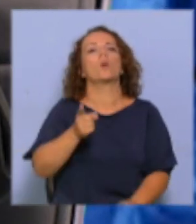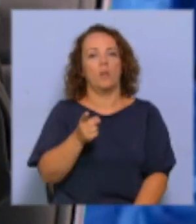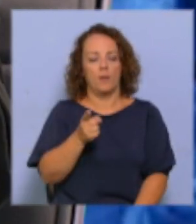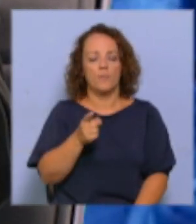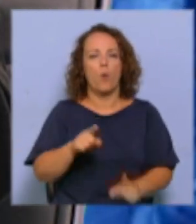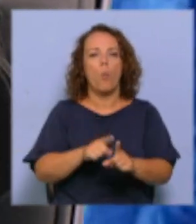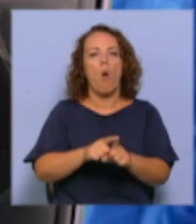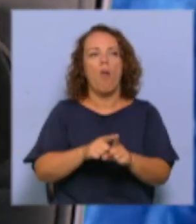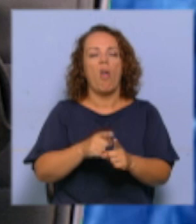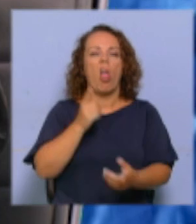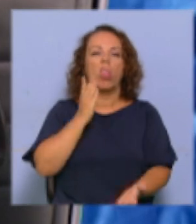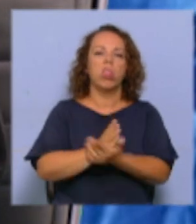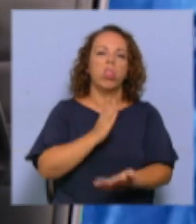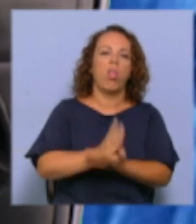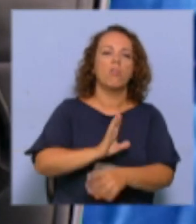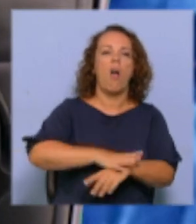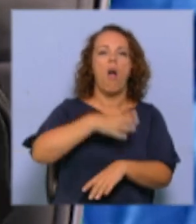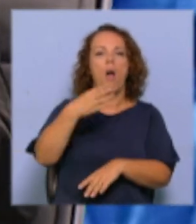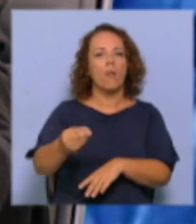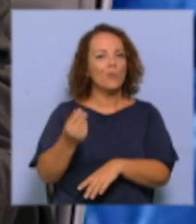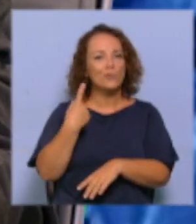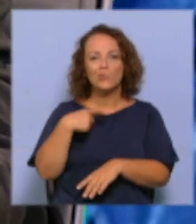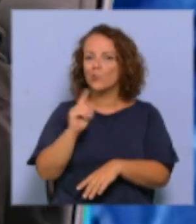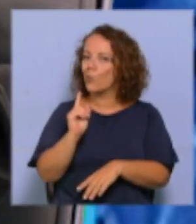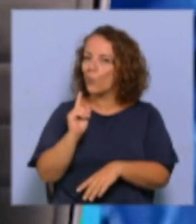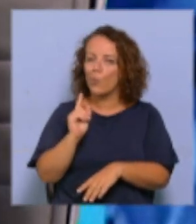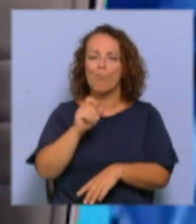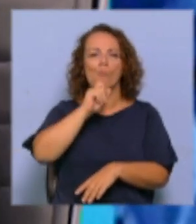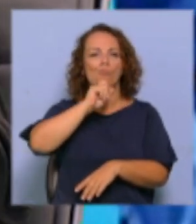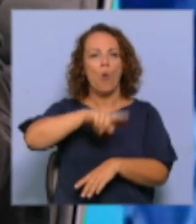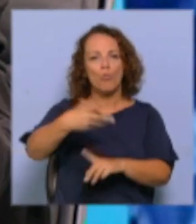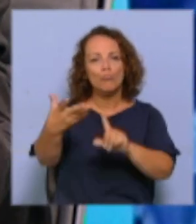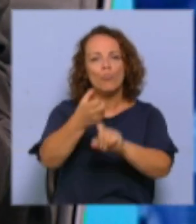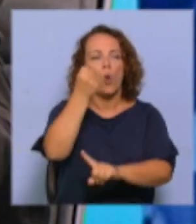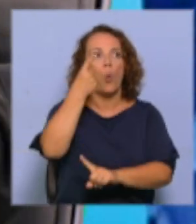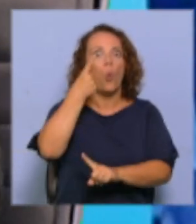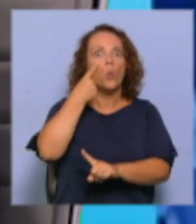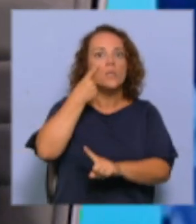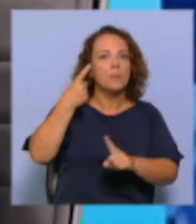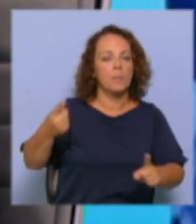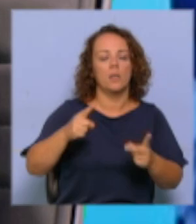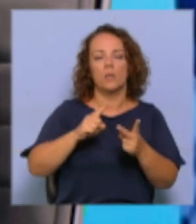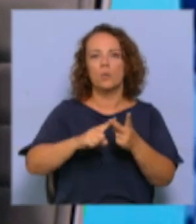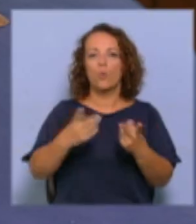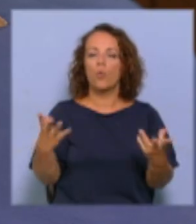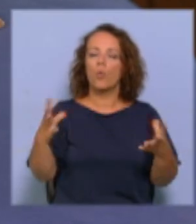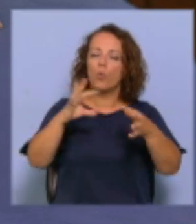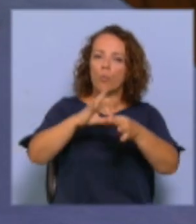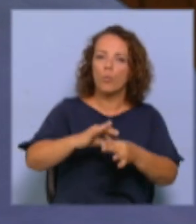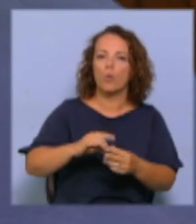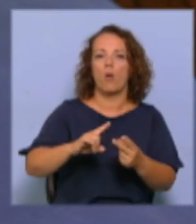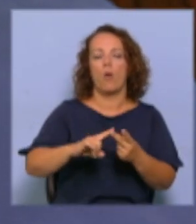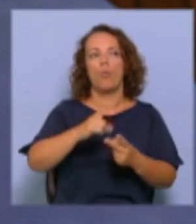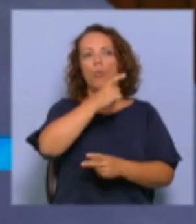chegar ao conhecimento, à comunhão, ao empenho, ao compromisso com